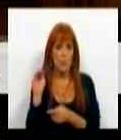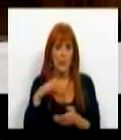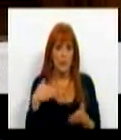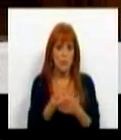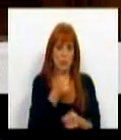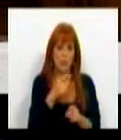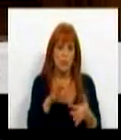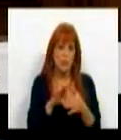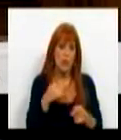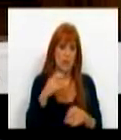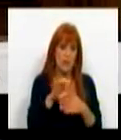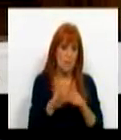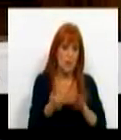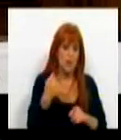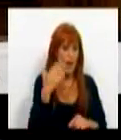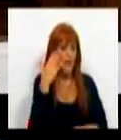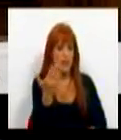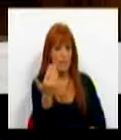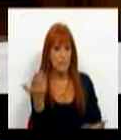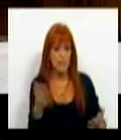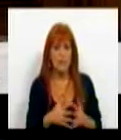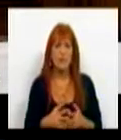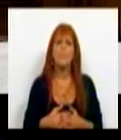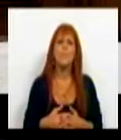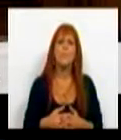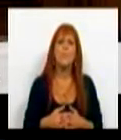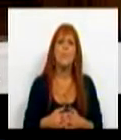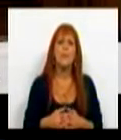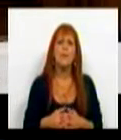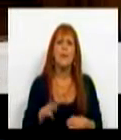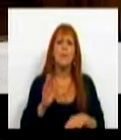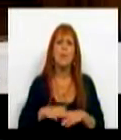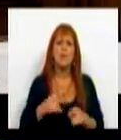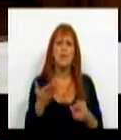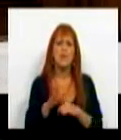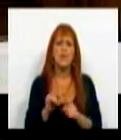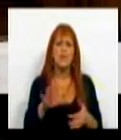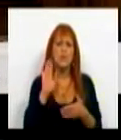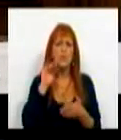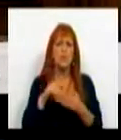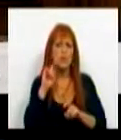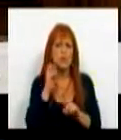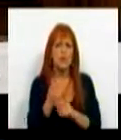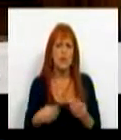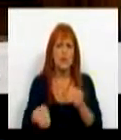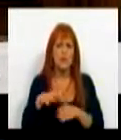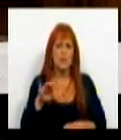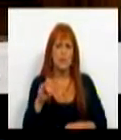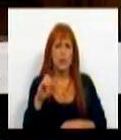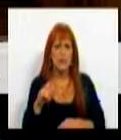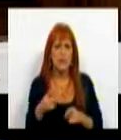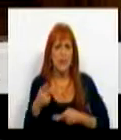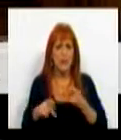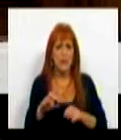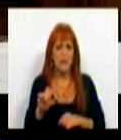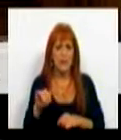medidas de capitalização que nós consideramos insuficientes. Em face, designadamente, das conclusões da auditoria extraordinária da Price e da